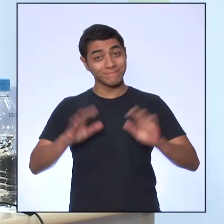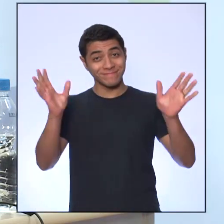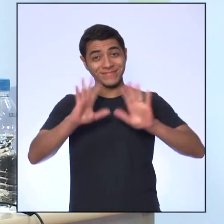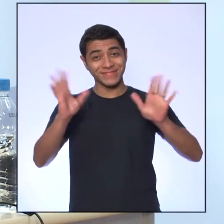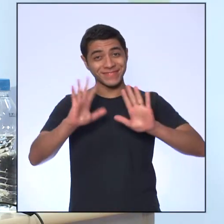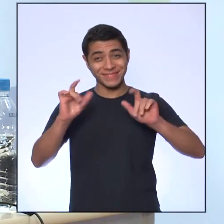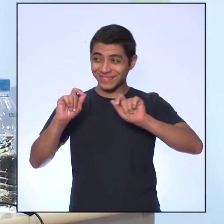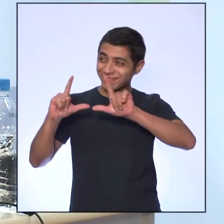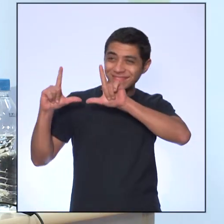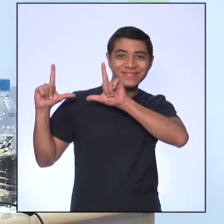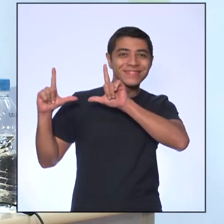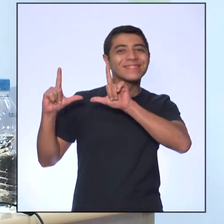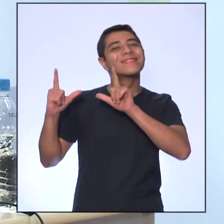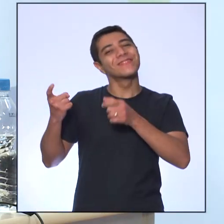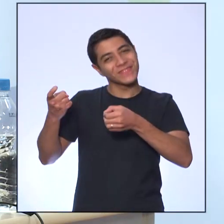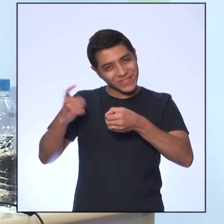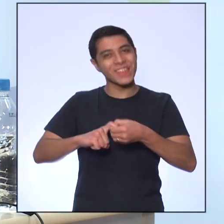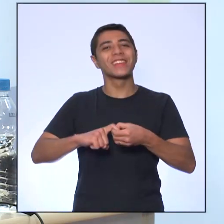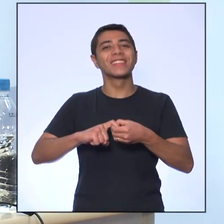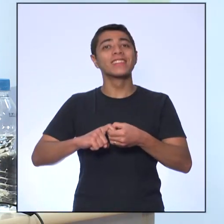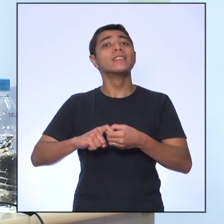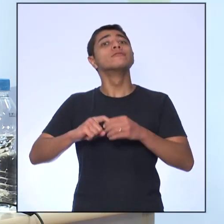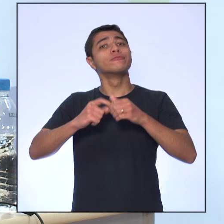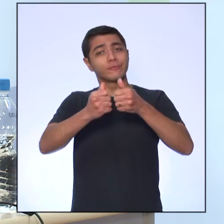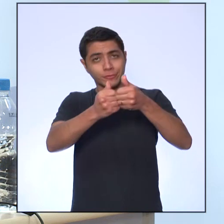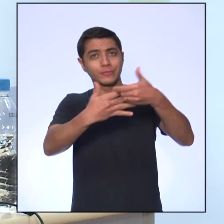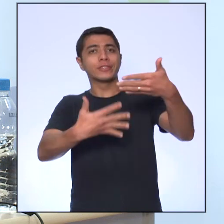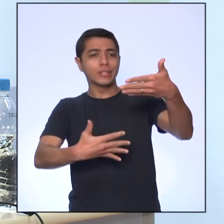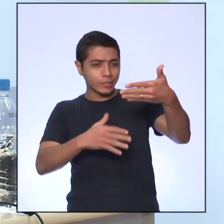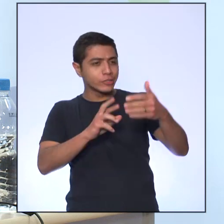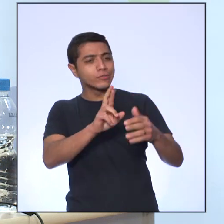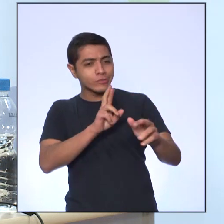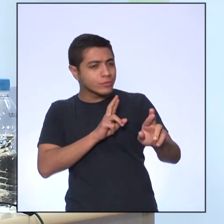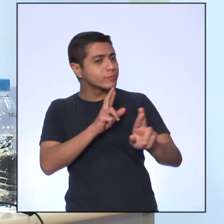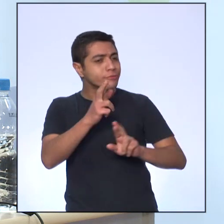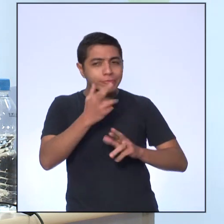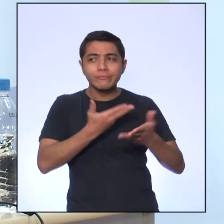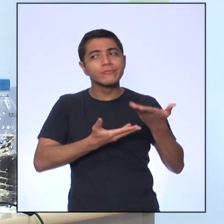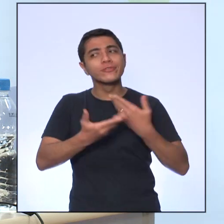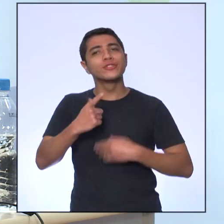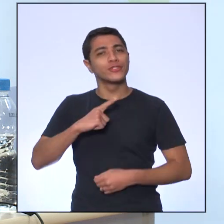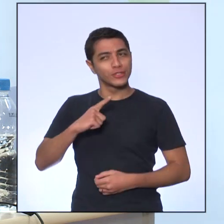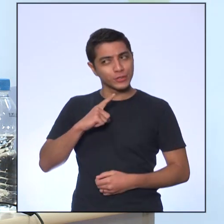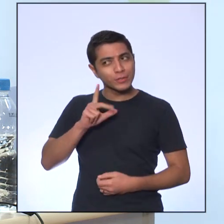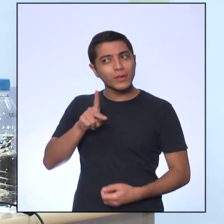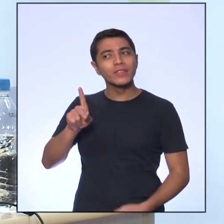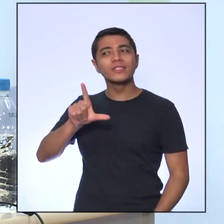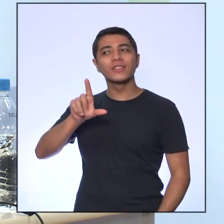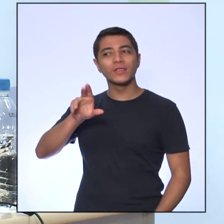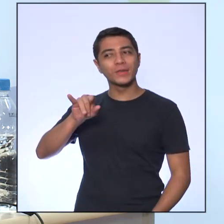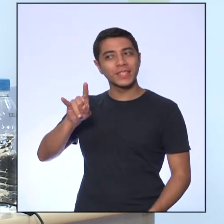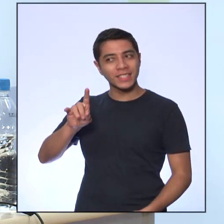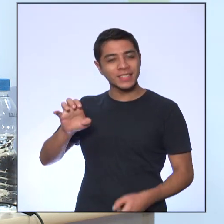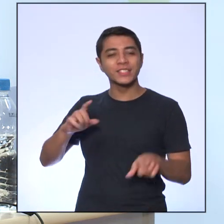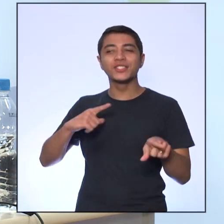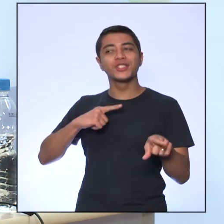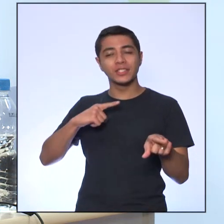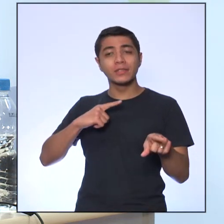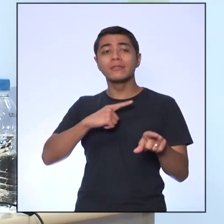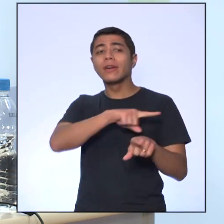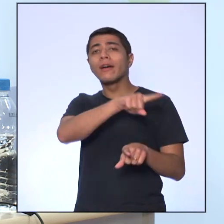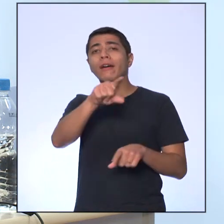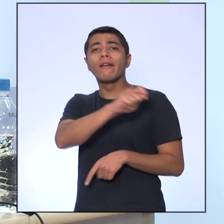Voltamos, tivemos algumas interações aqui no chat, professora Luíse. Vamos ver o que os nossos estudantes estão